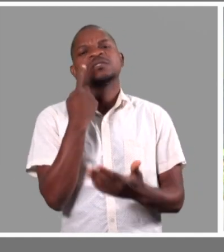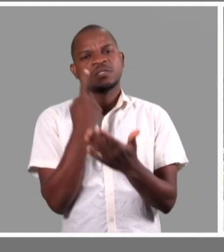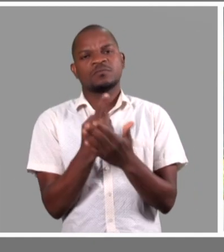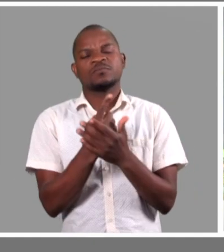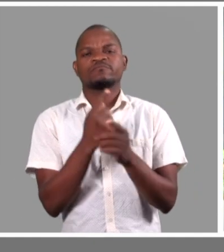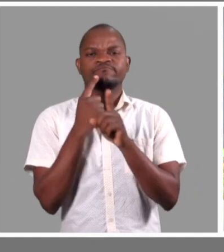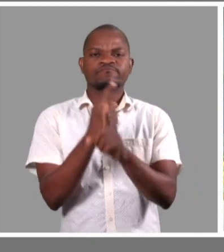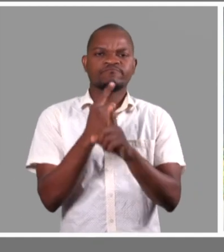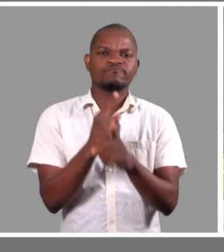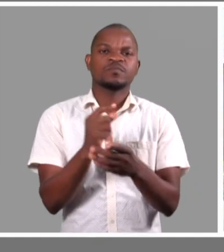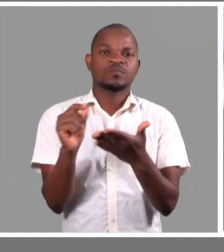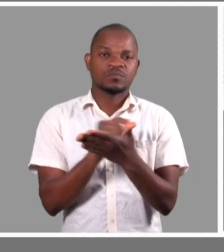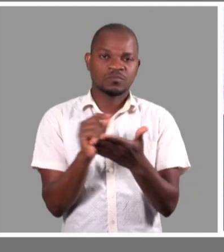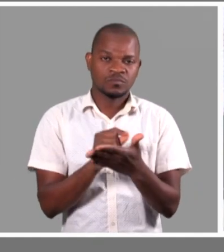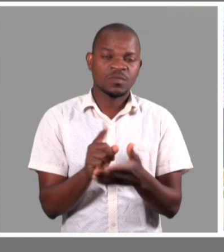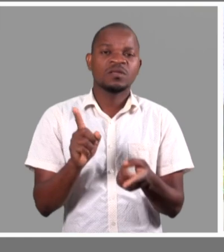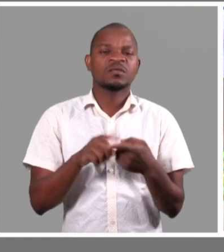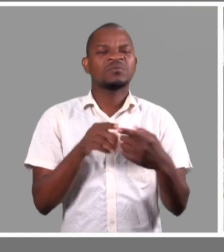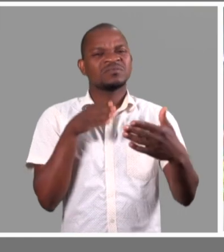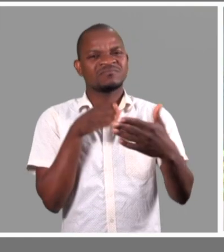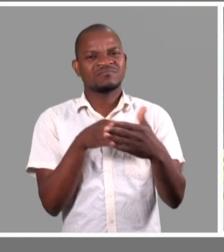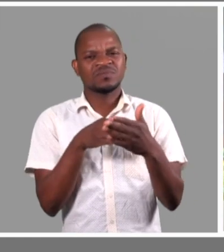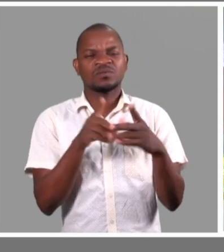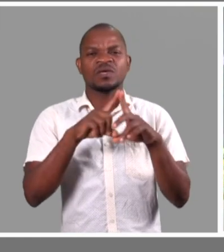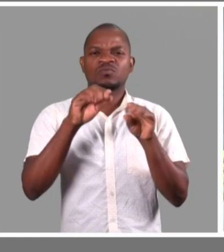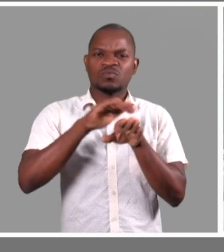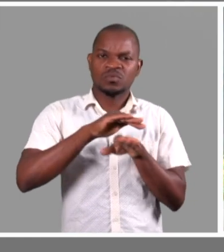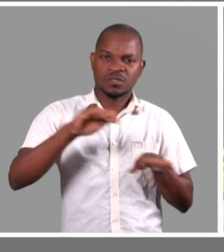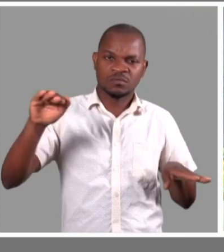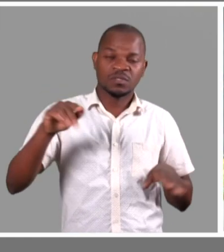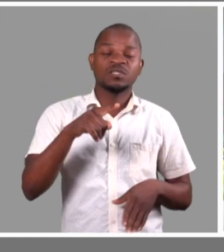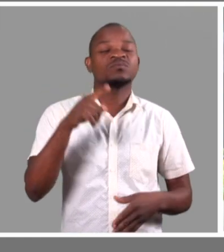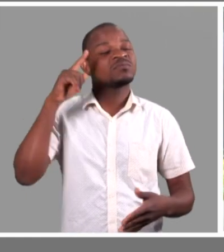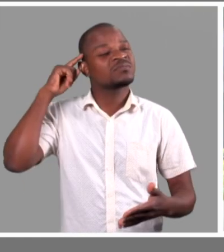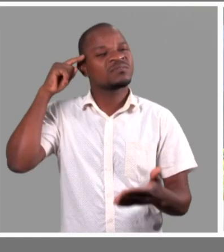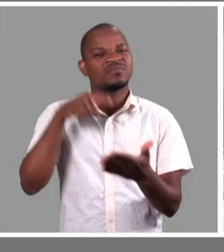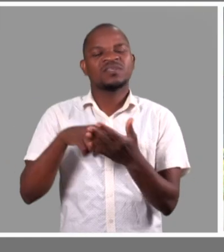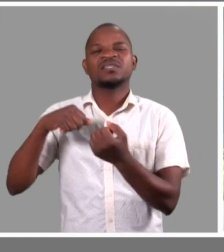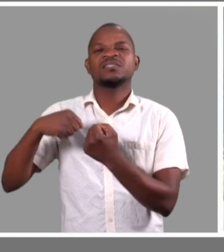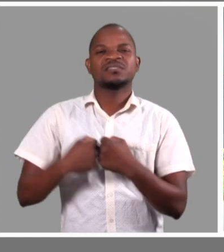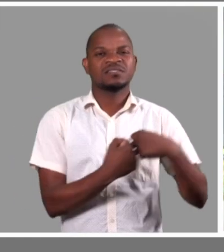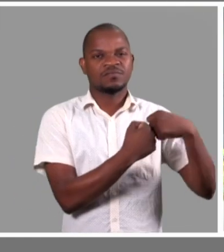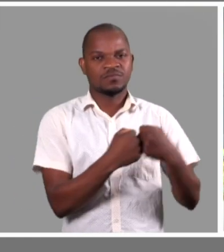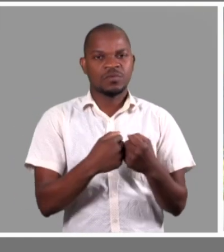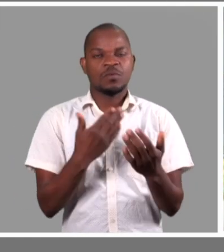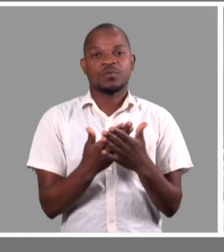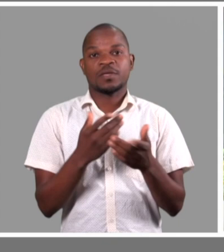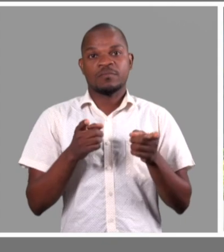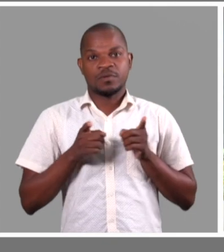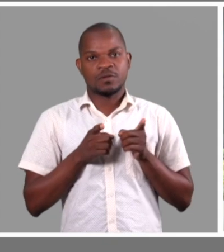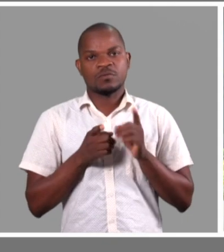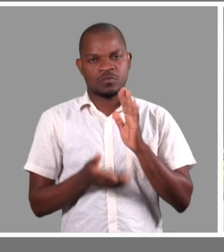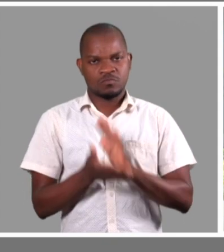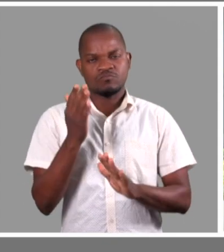é importante ir à escola, as barreiras também arquitetônicas, de certa maneira, contribuem, constituem um desafio, porque uma